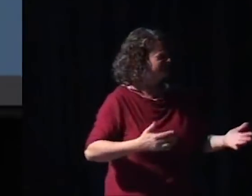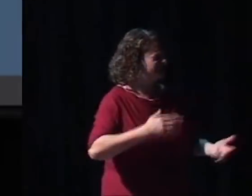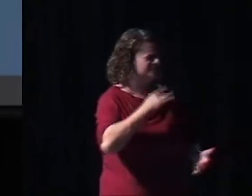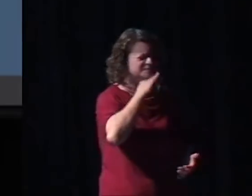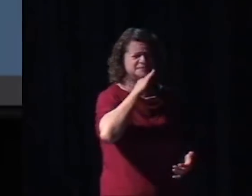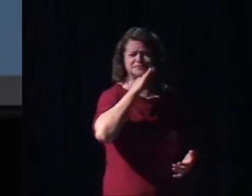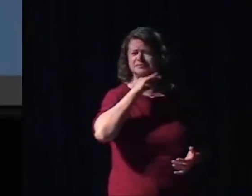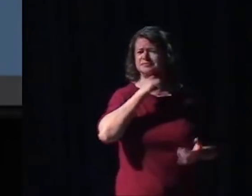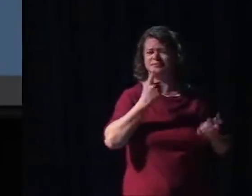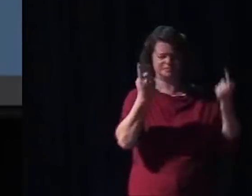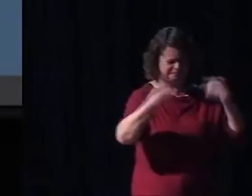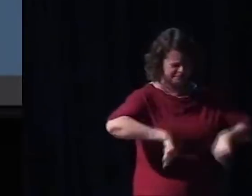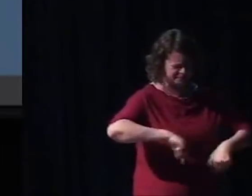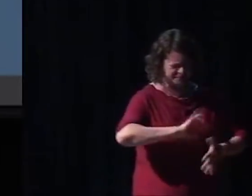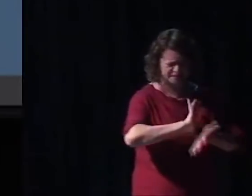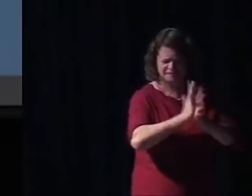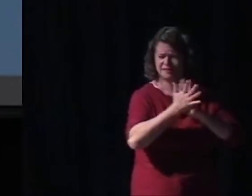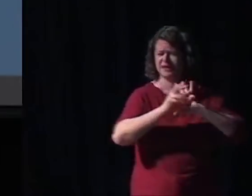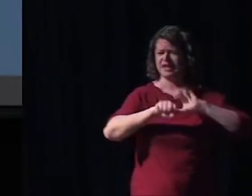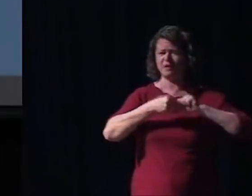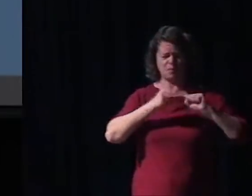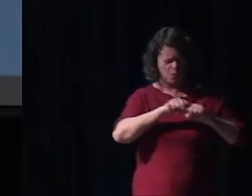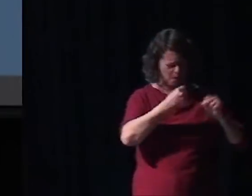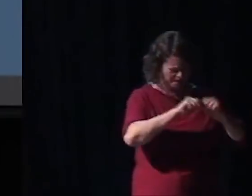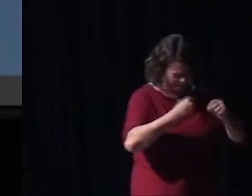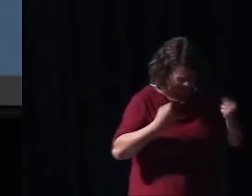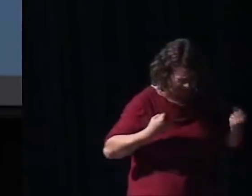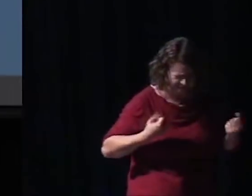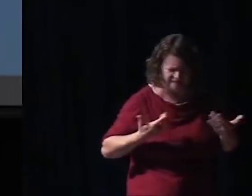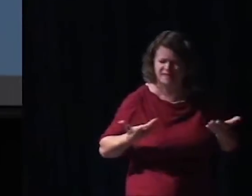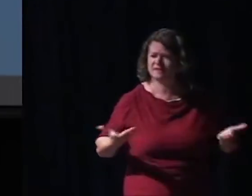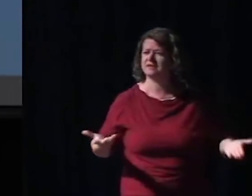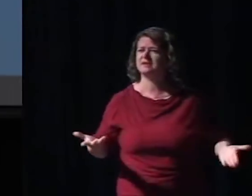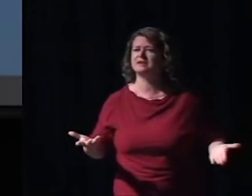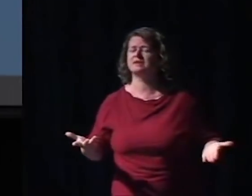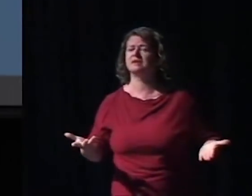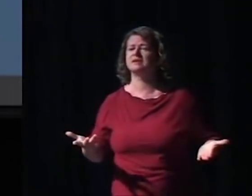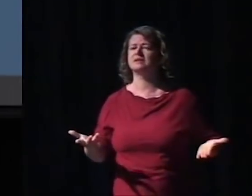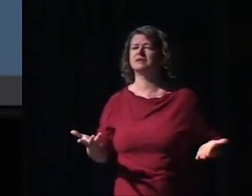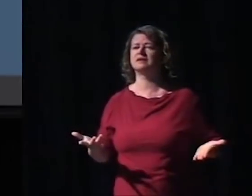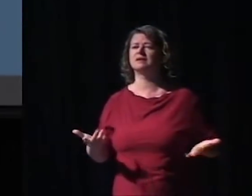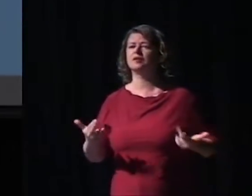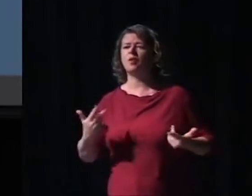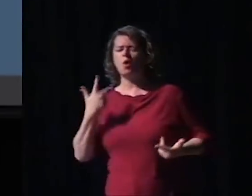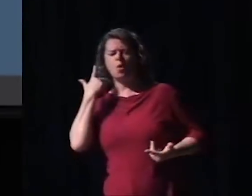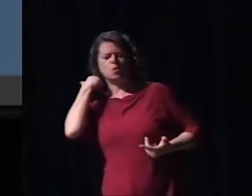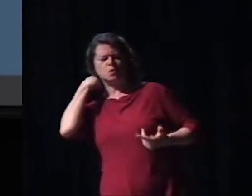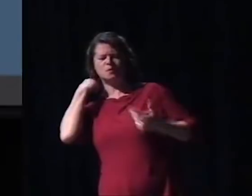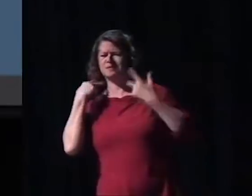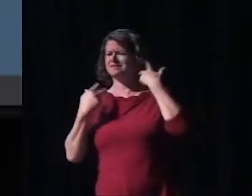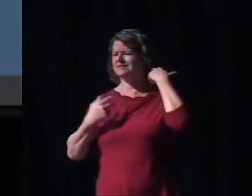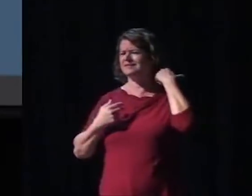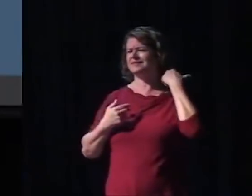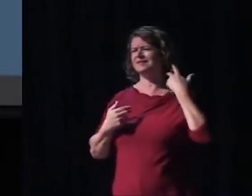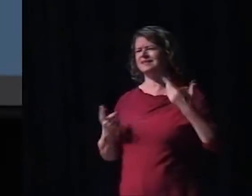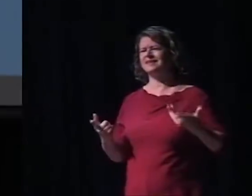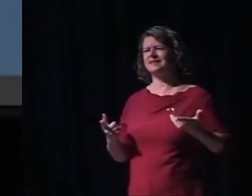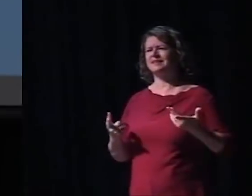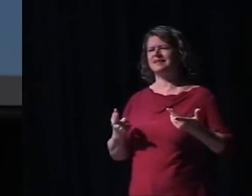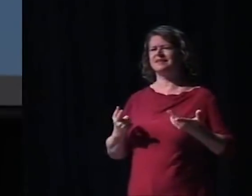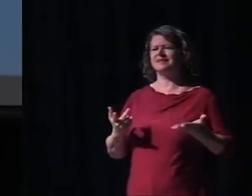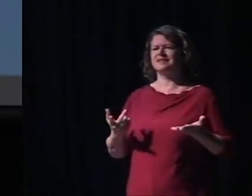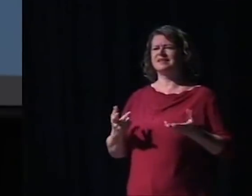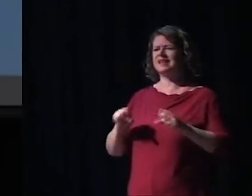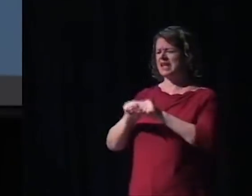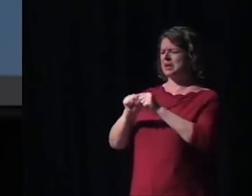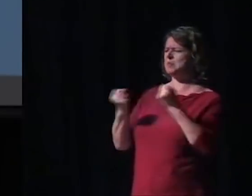fiz. É gente que passou a navalha na cabeça, que quebrou a promessa do